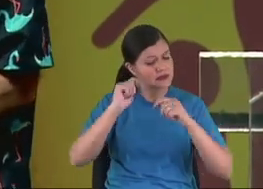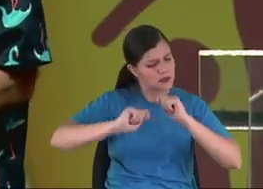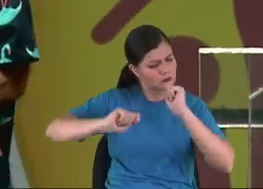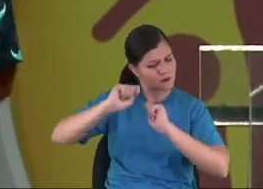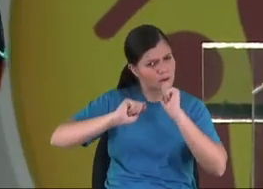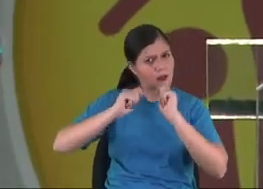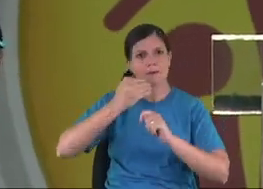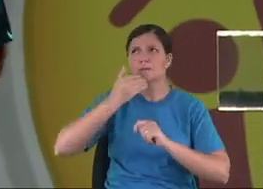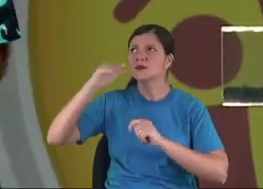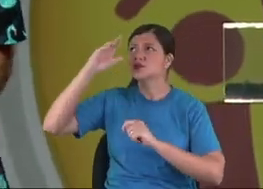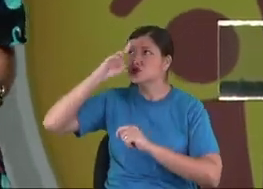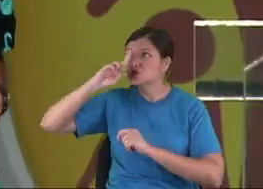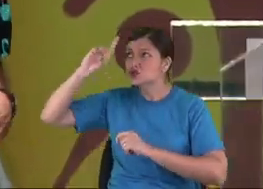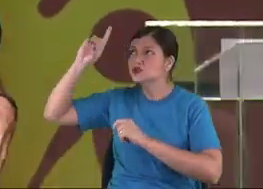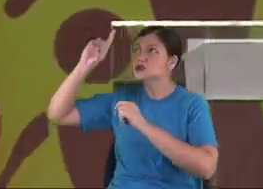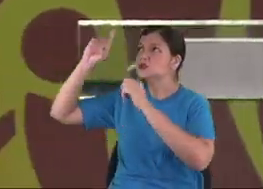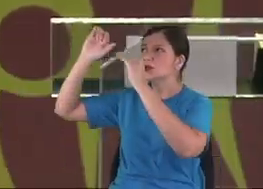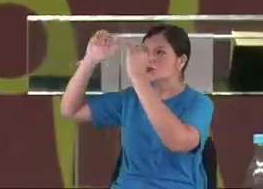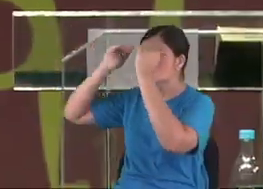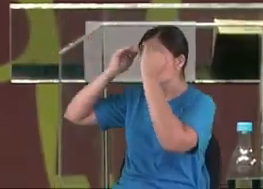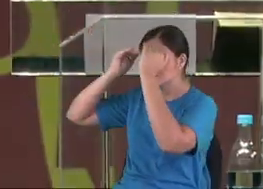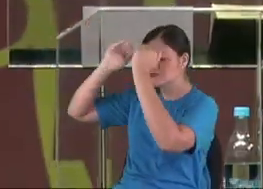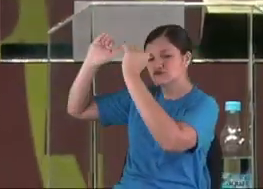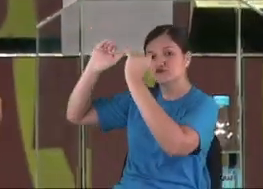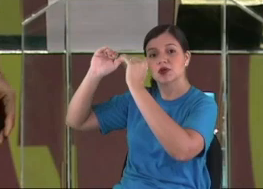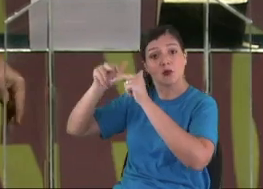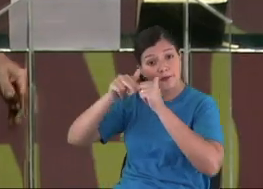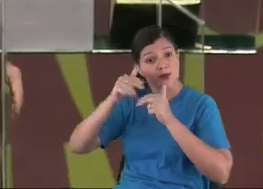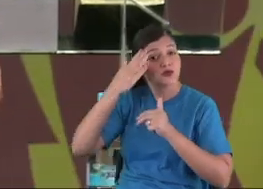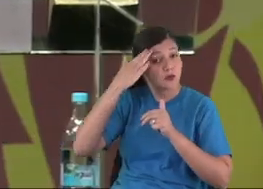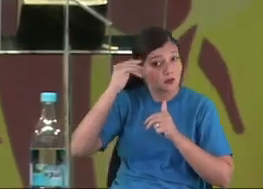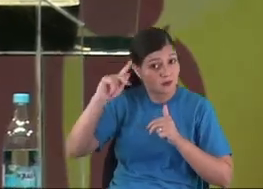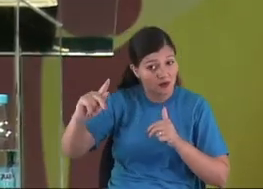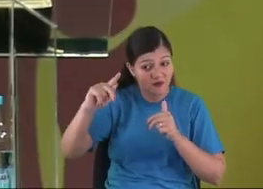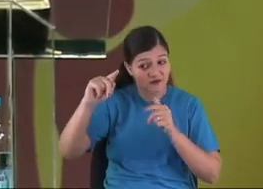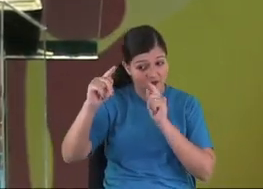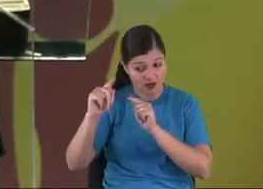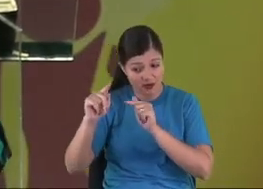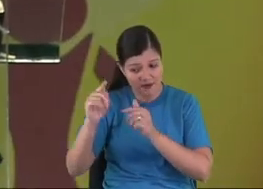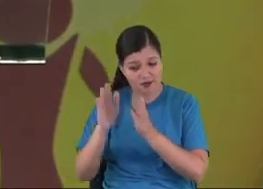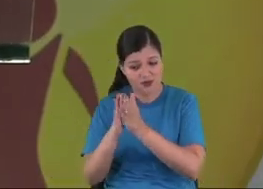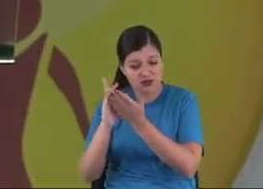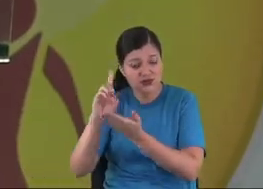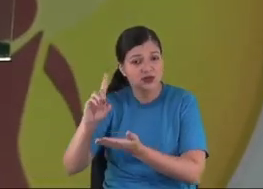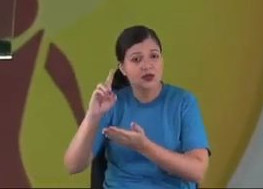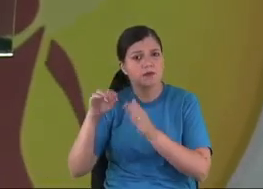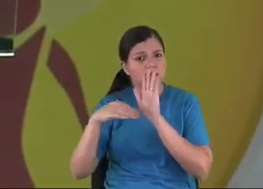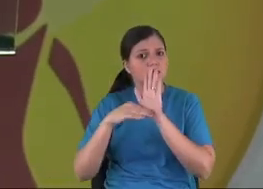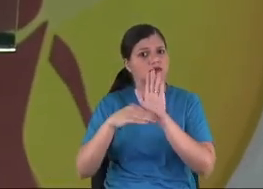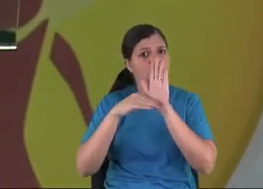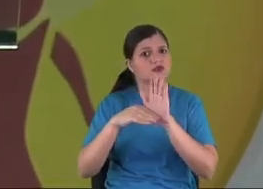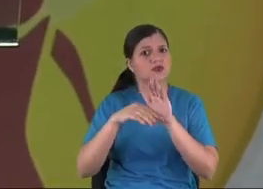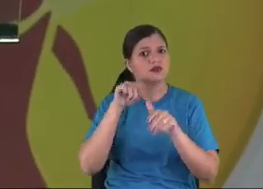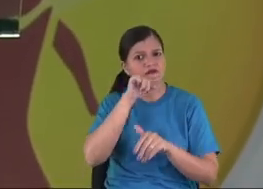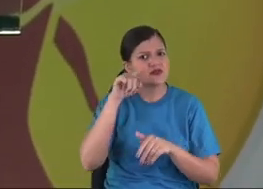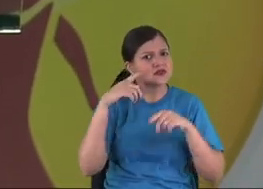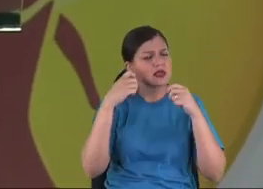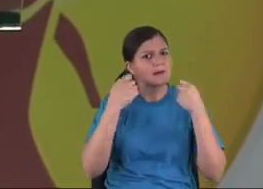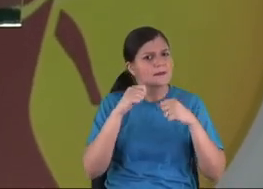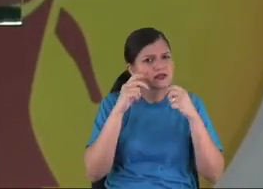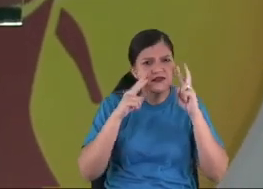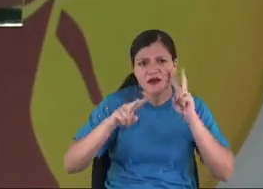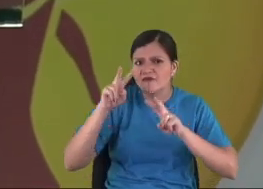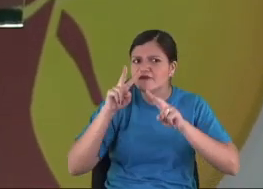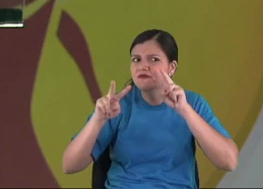Deus discernimento. E por isso que Provérbios é tão importante para você, porque vai te ajudar nisso aí, a ter discernimento. Você precisa assistir as coisas que os seus filhos